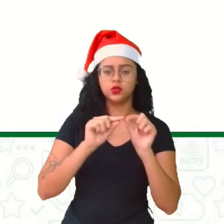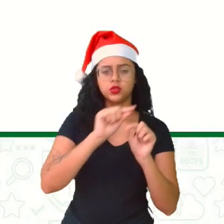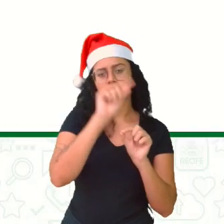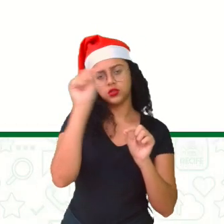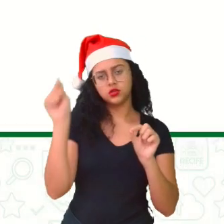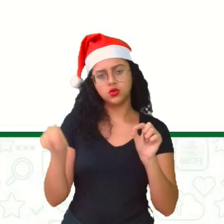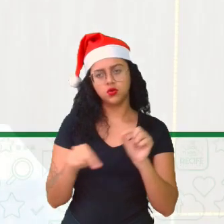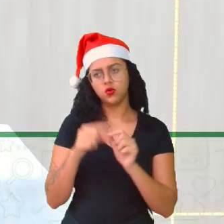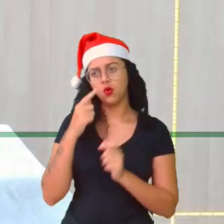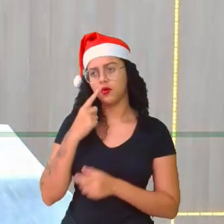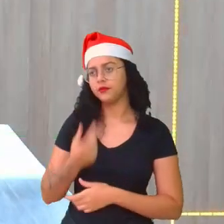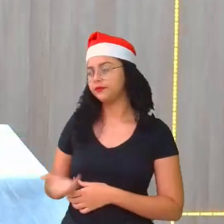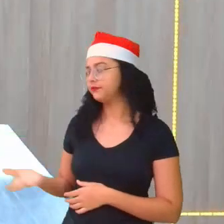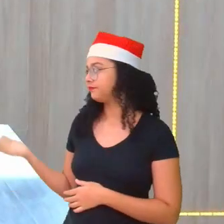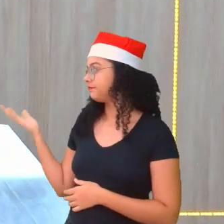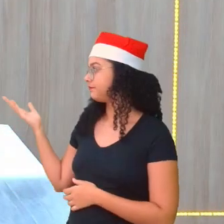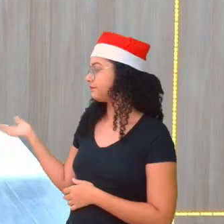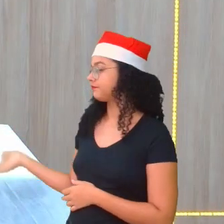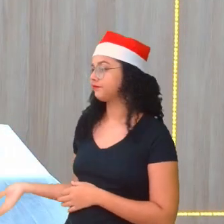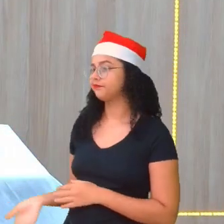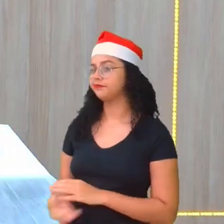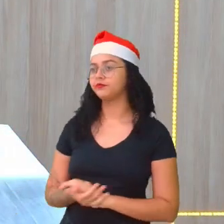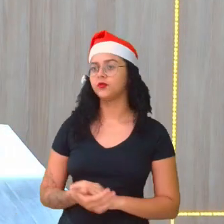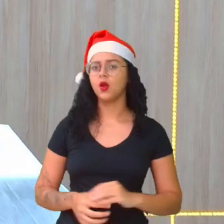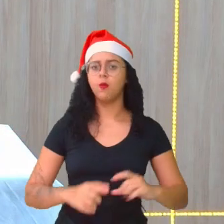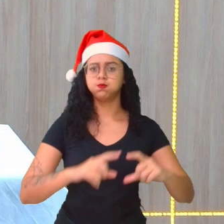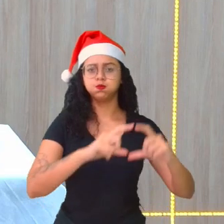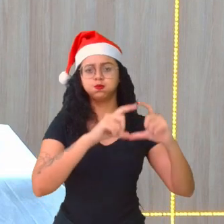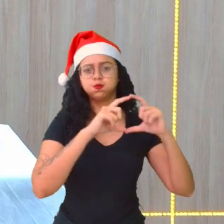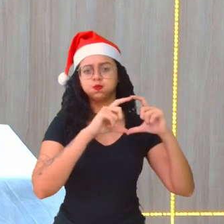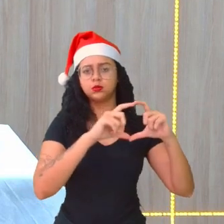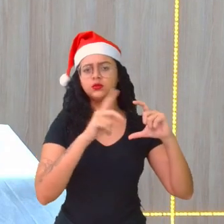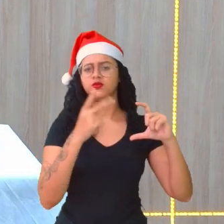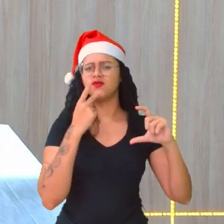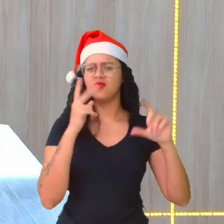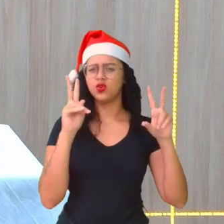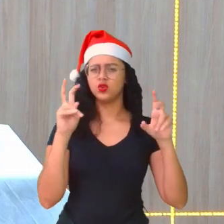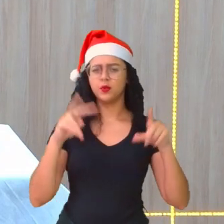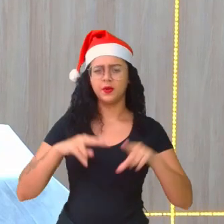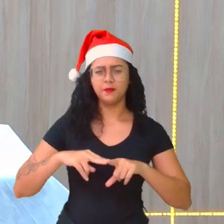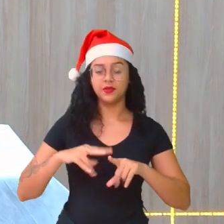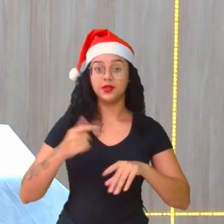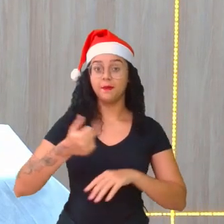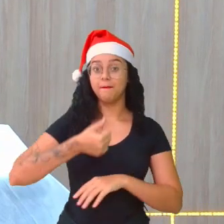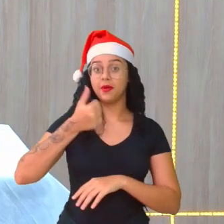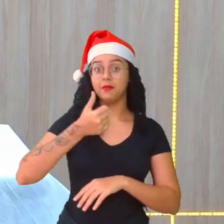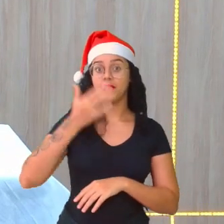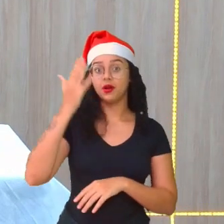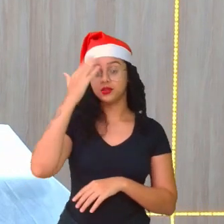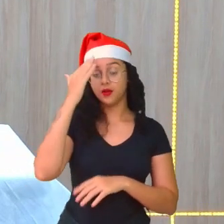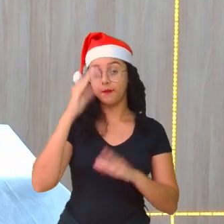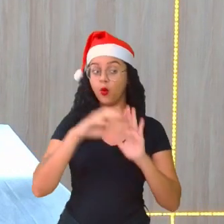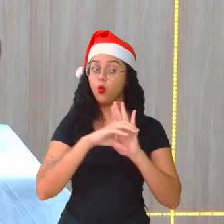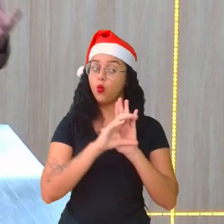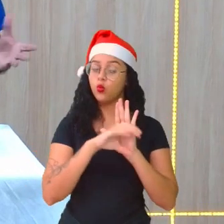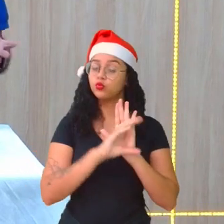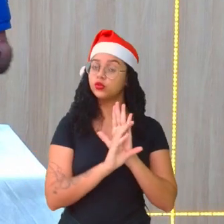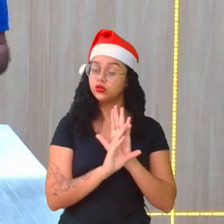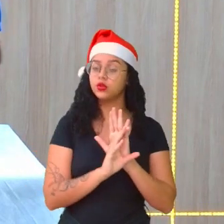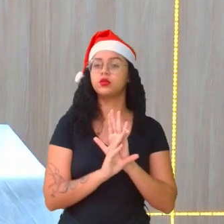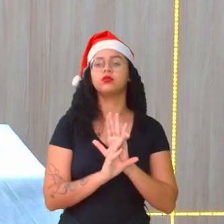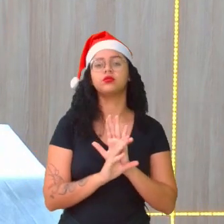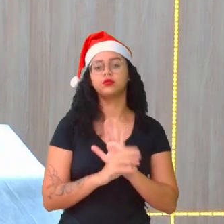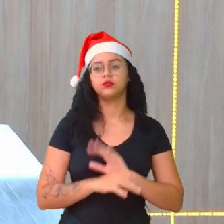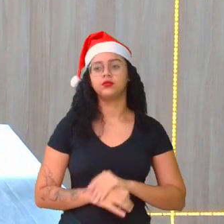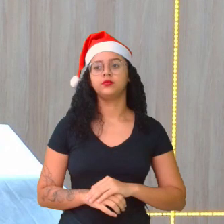ó. Olha só, isso, você tá vendo? Ô, professor, mas você não falou de pizza? Primeiro vamos aprender o conceito inicial a respeito disso.